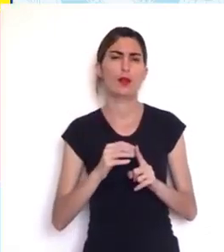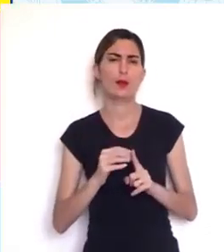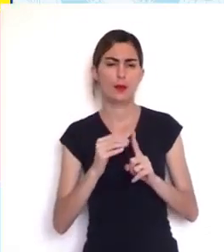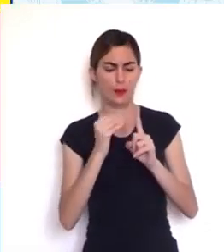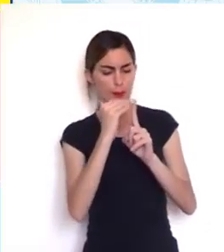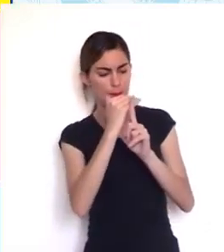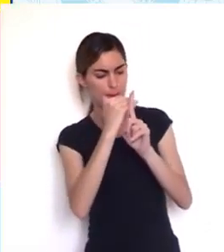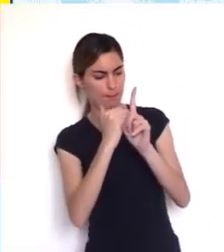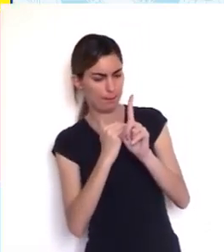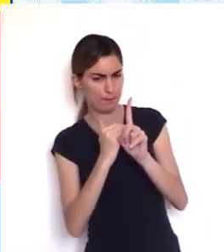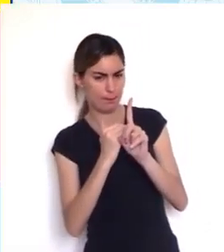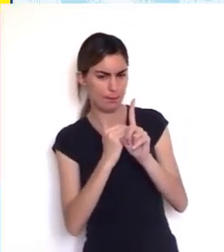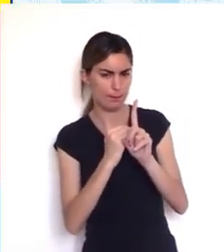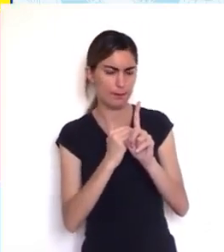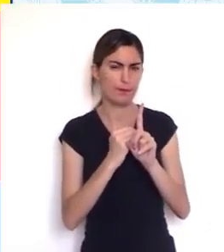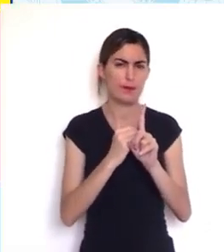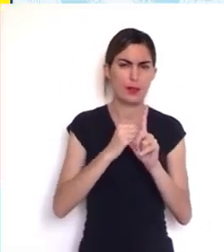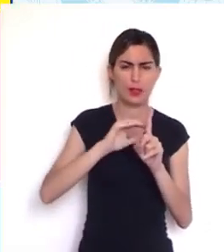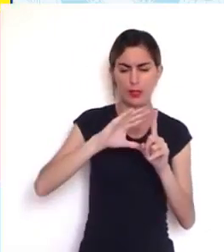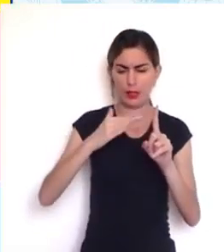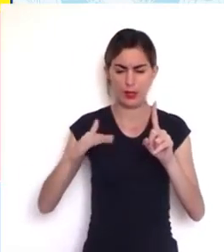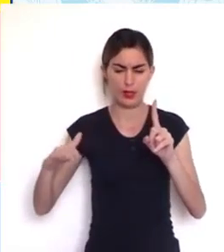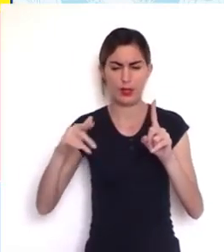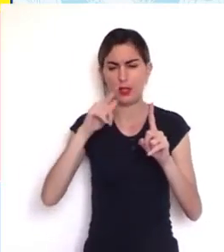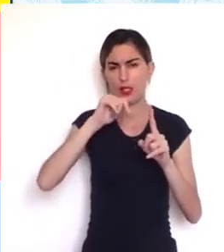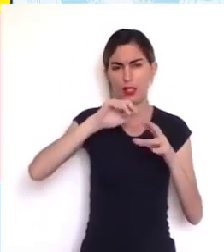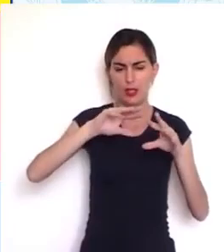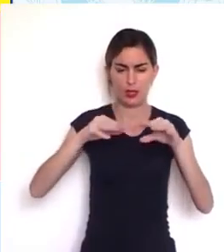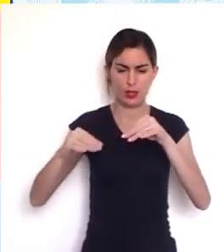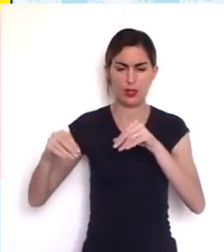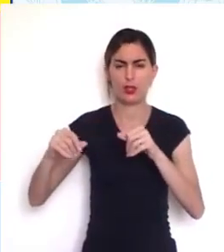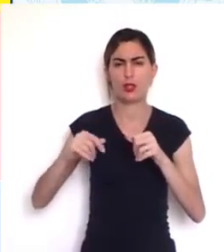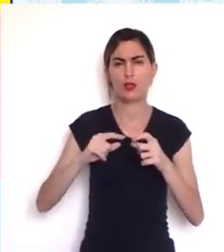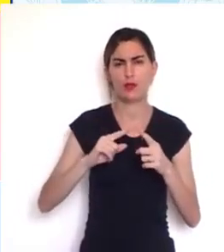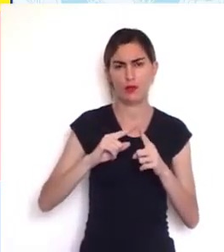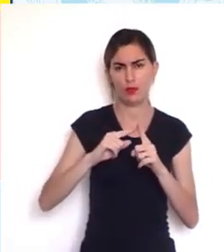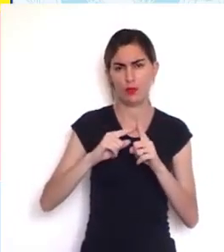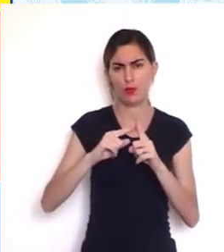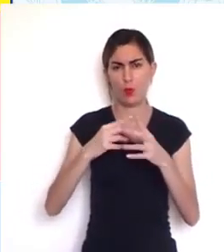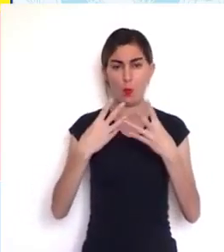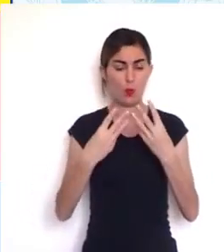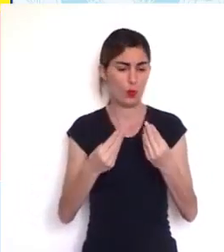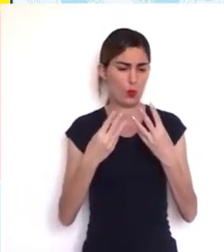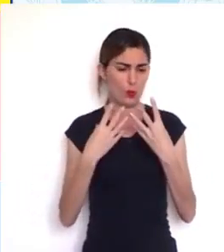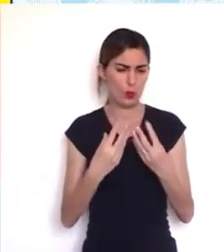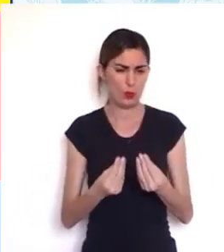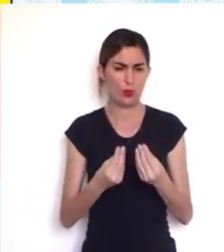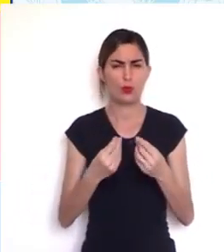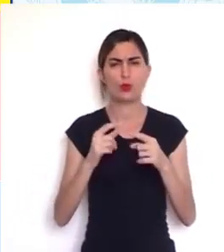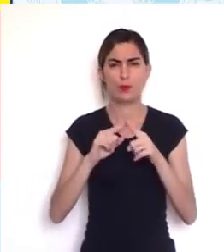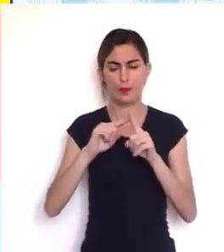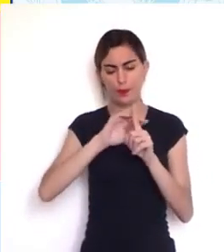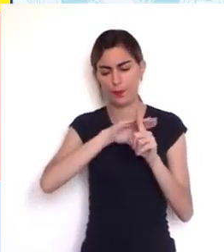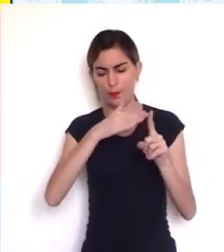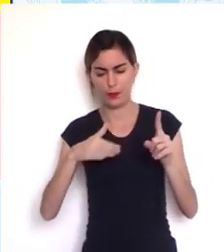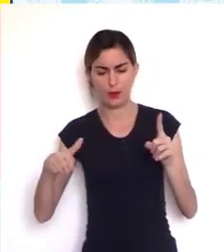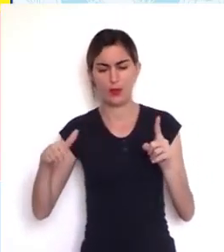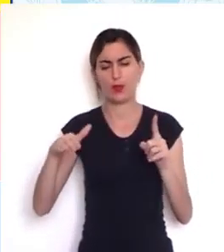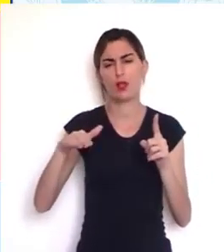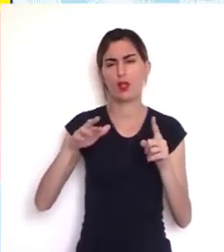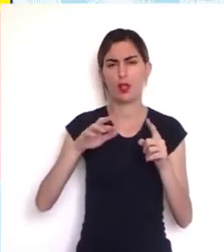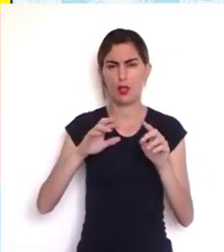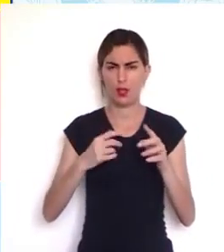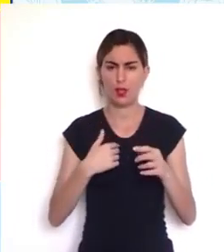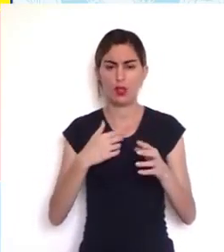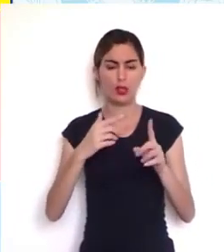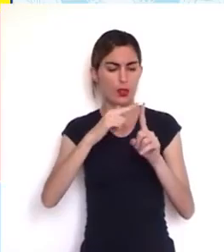externo, se diz que ele é líquido, né? Com uma fluidez muito maior do que a do manto, em razão